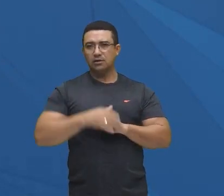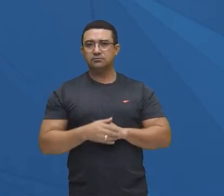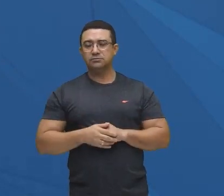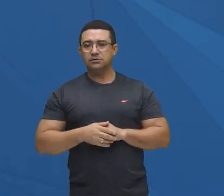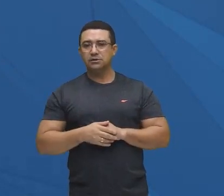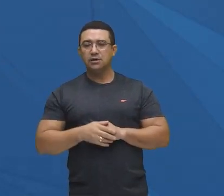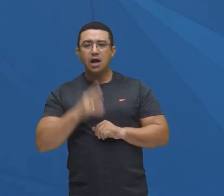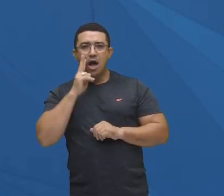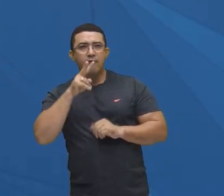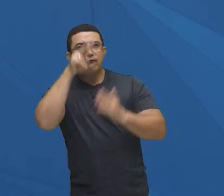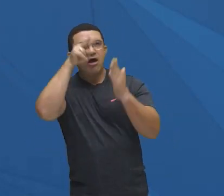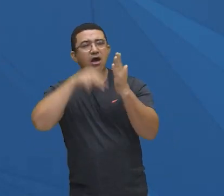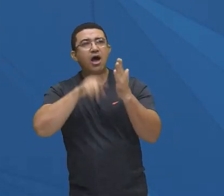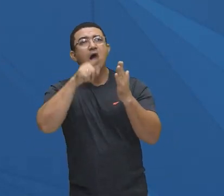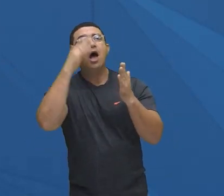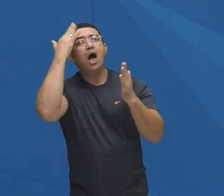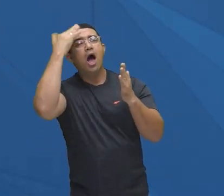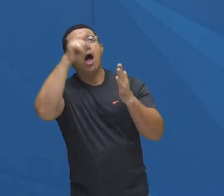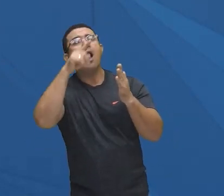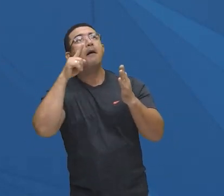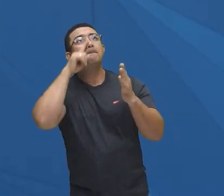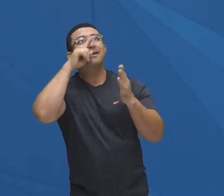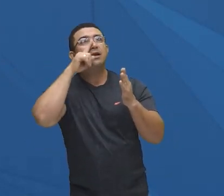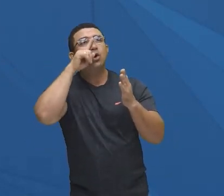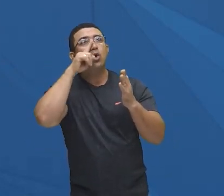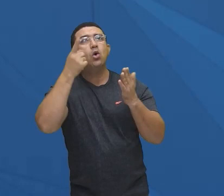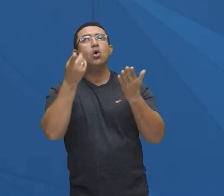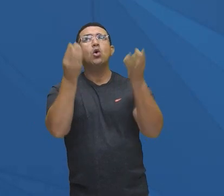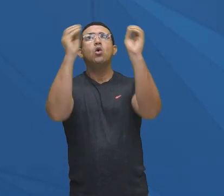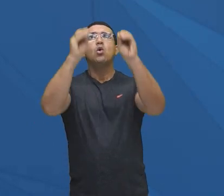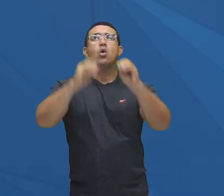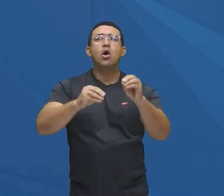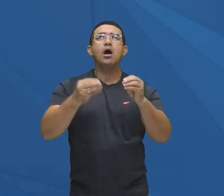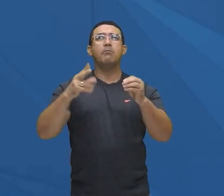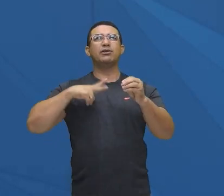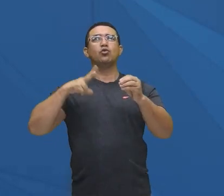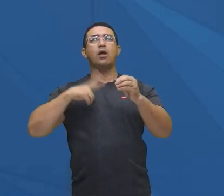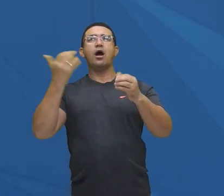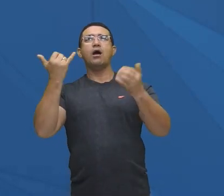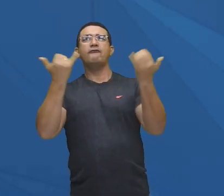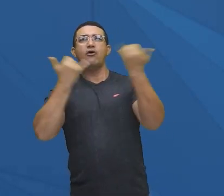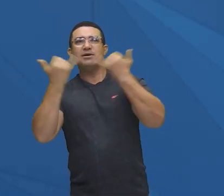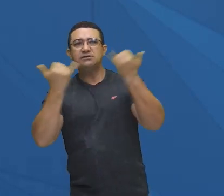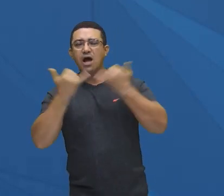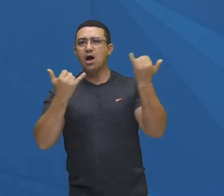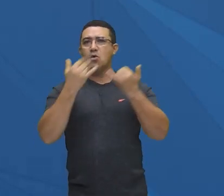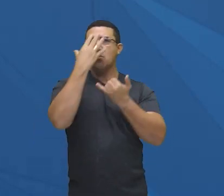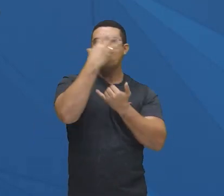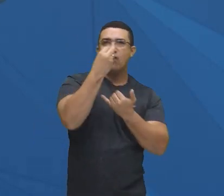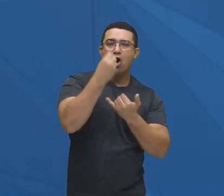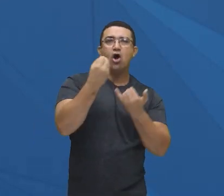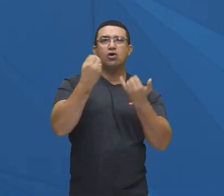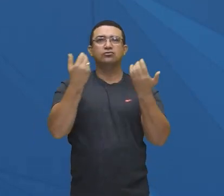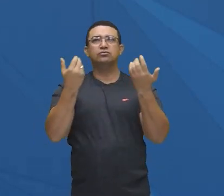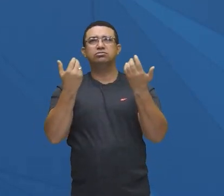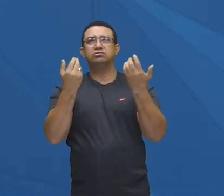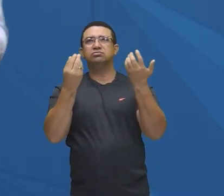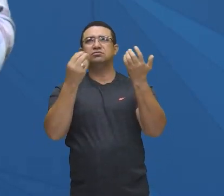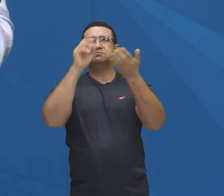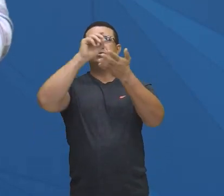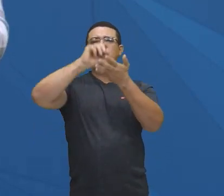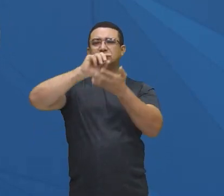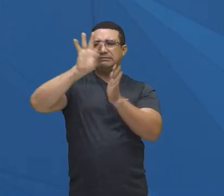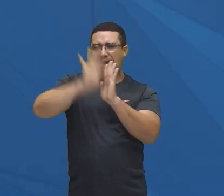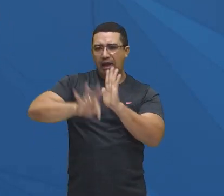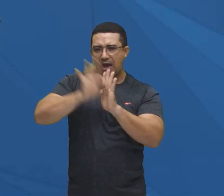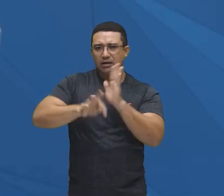o risco, em que momento você está ali se expondo ao ponto de que esse risco que a gente está correndo com a exposição não venha causar danos,